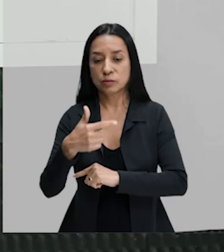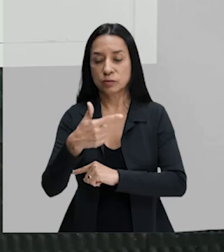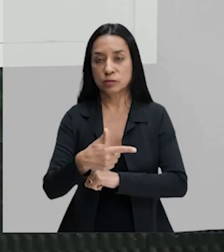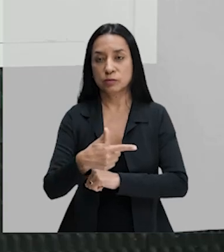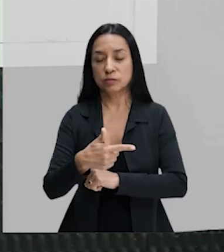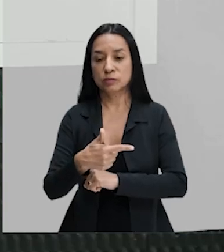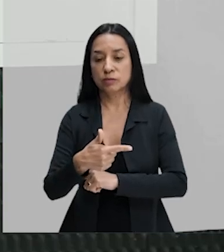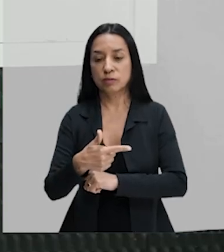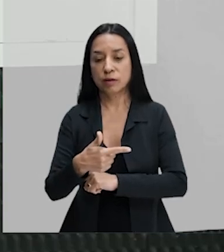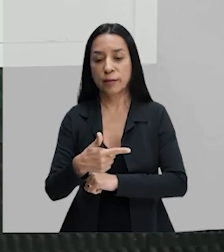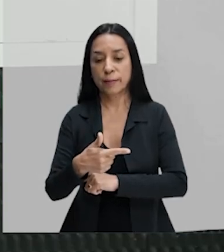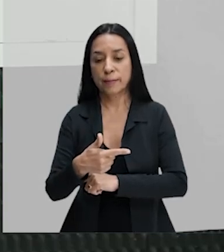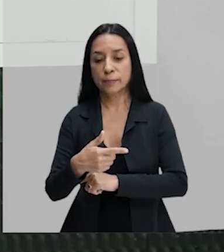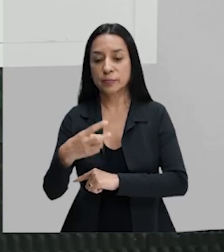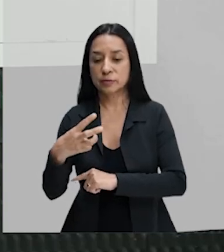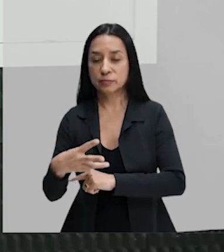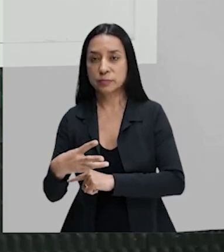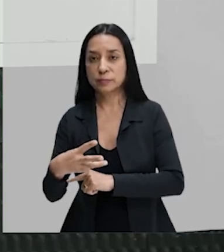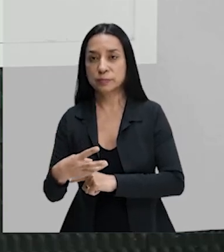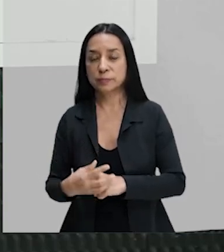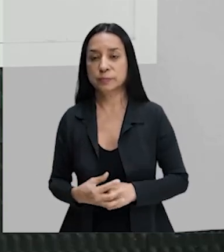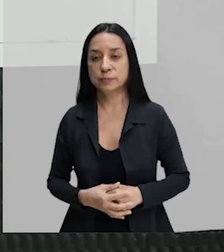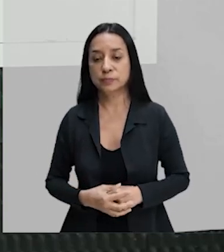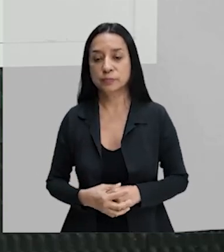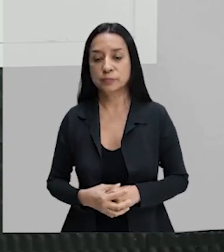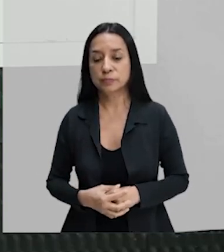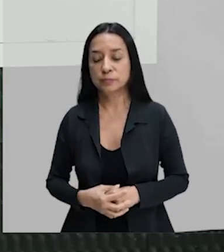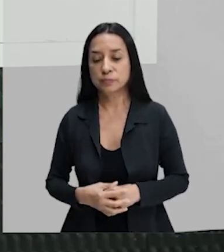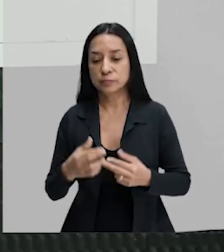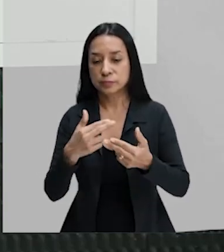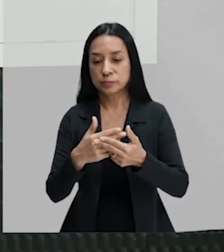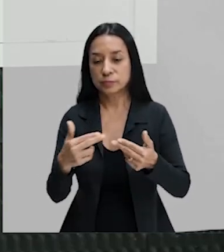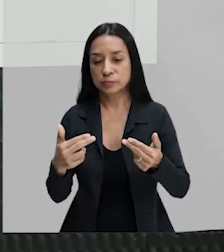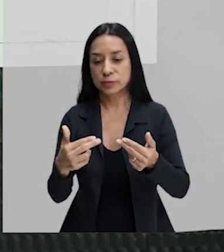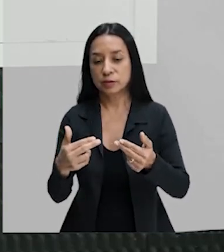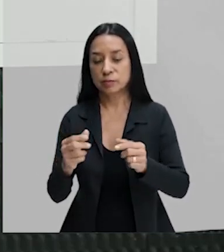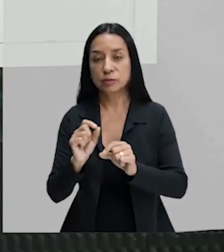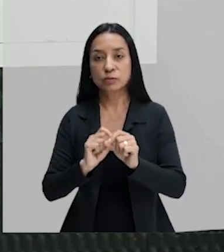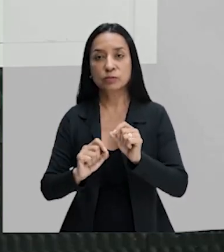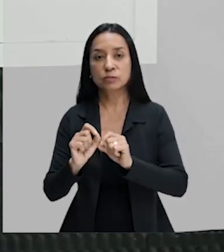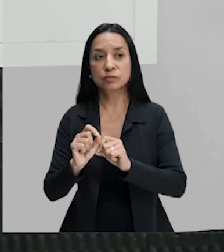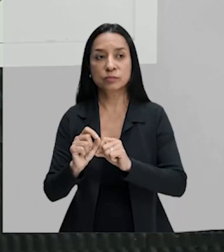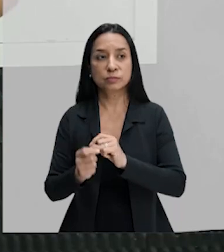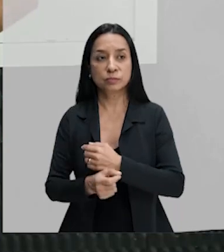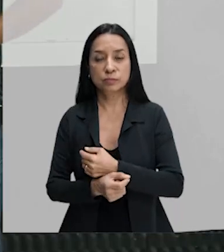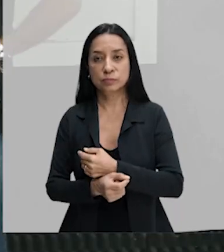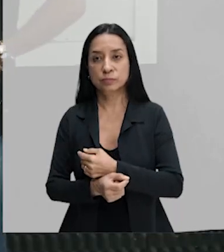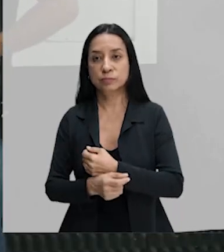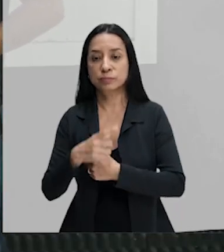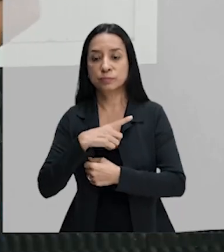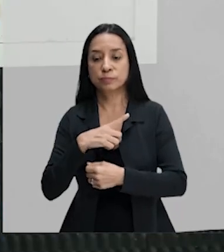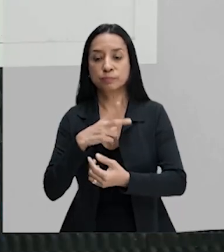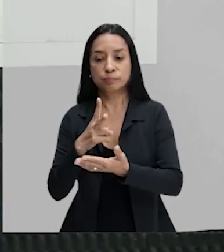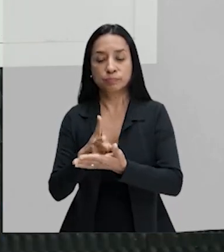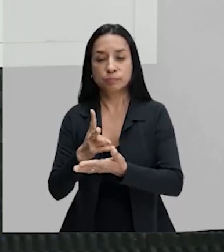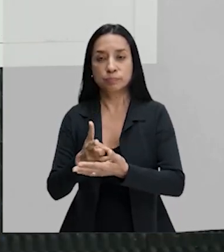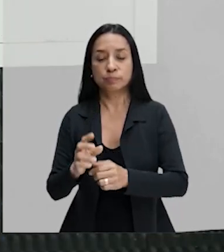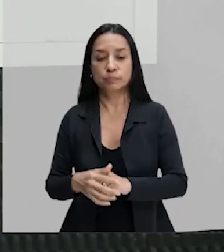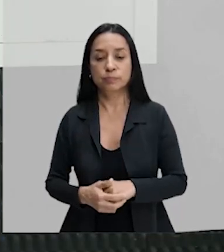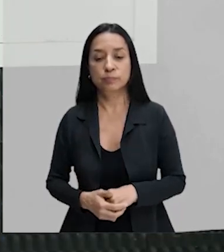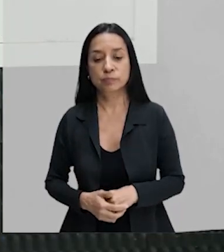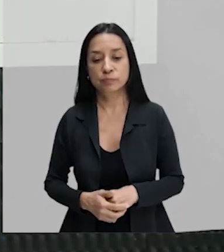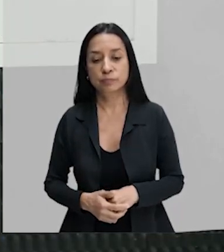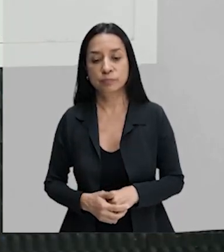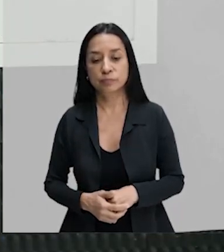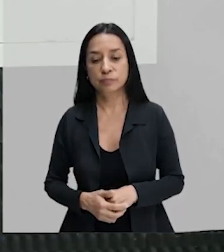2 e 3. Os elementos que restam. Certo? Então, beleza.